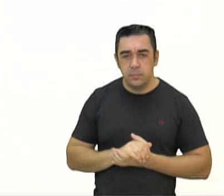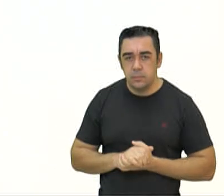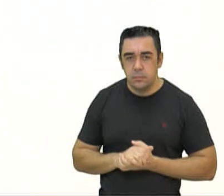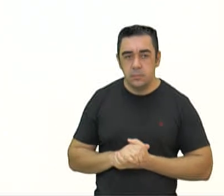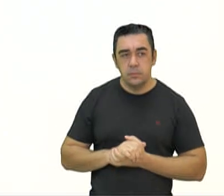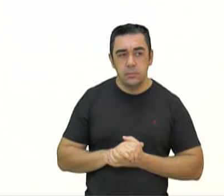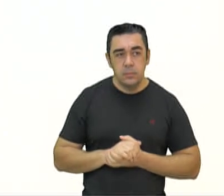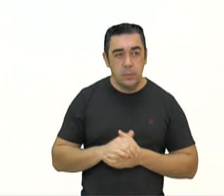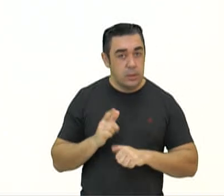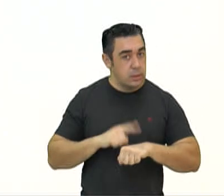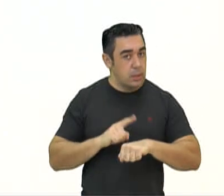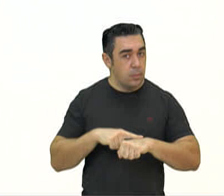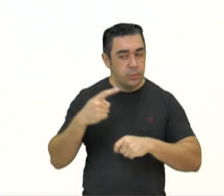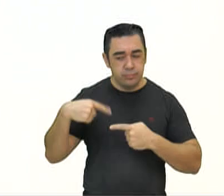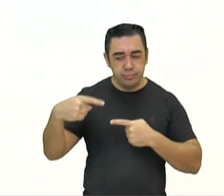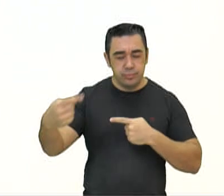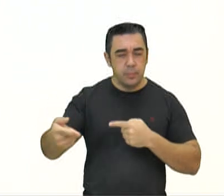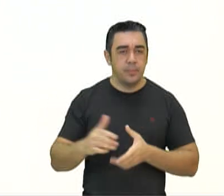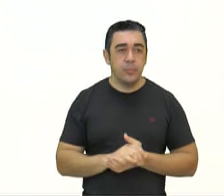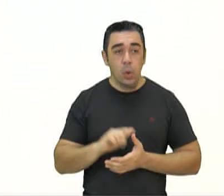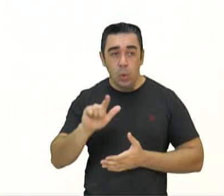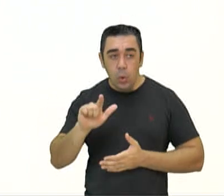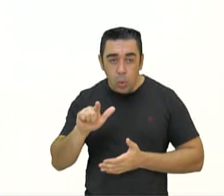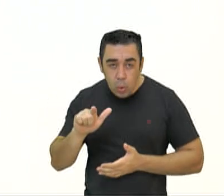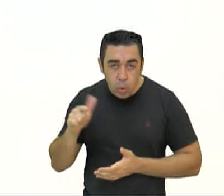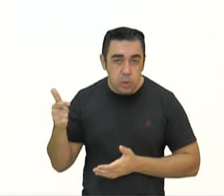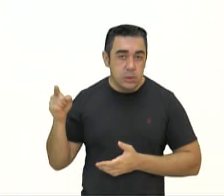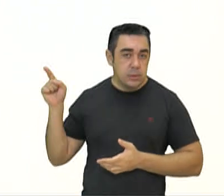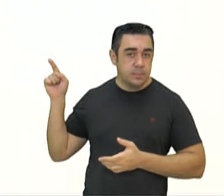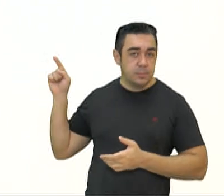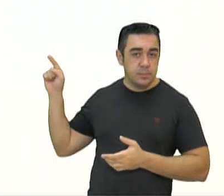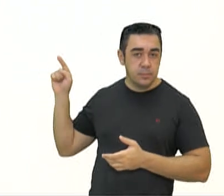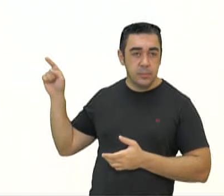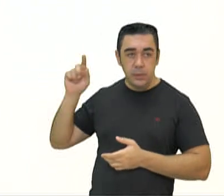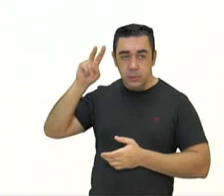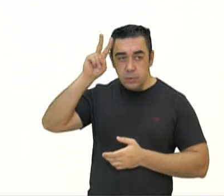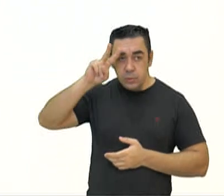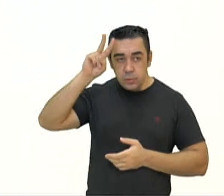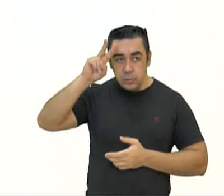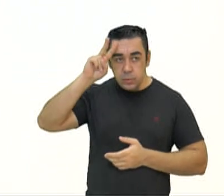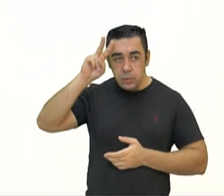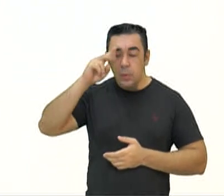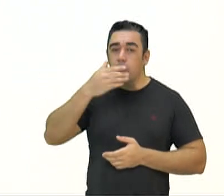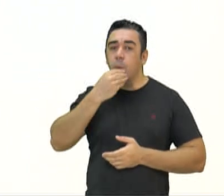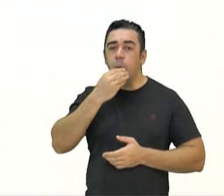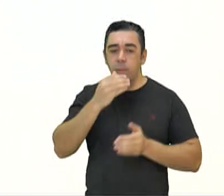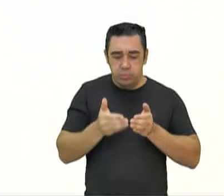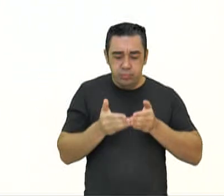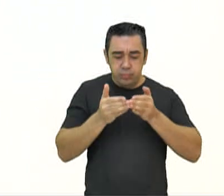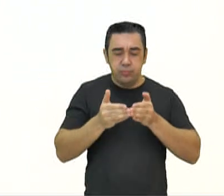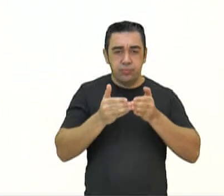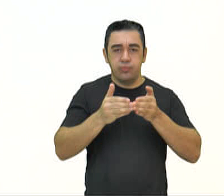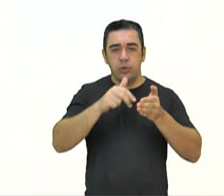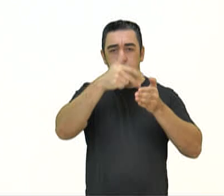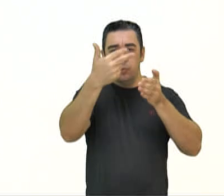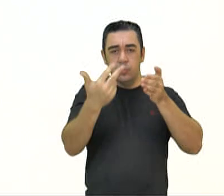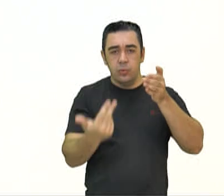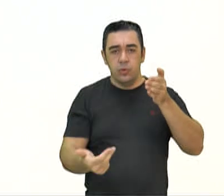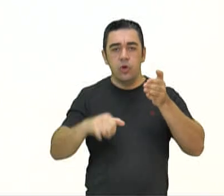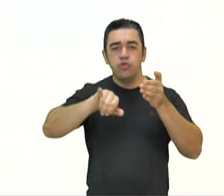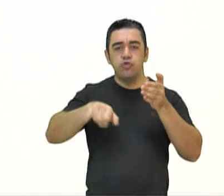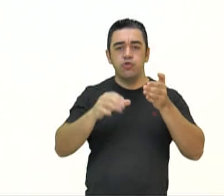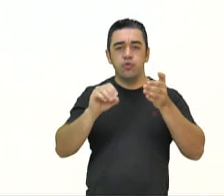Quanto tempo depois, tá? Outra arte, a história, né, do Jonas sendo jogado no mar,